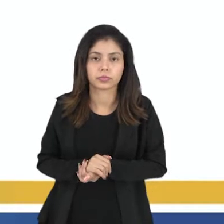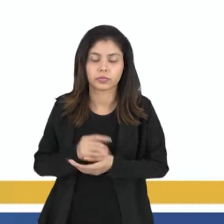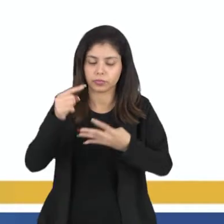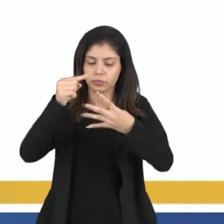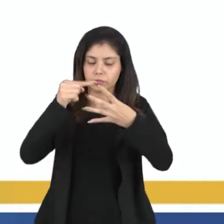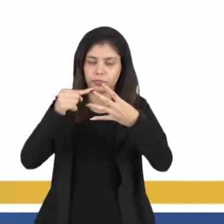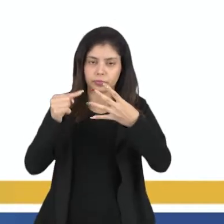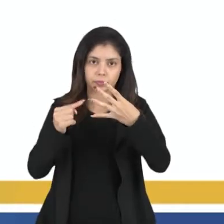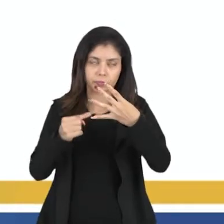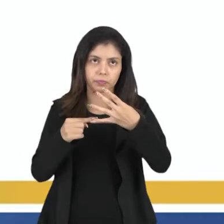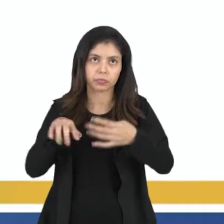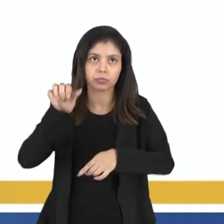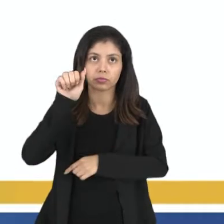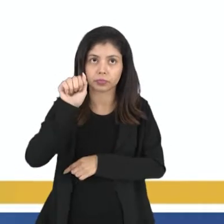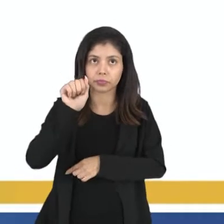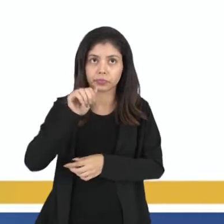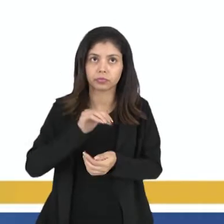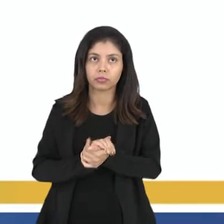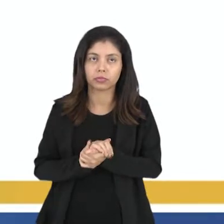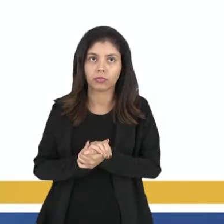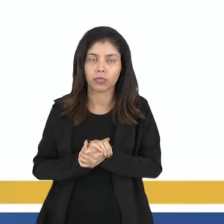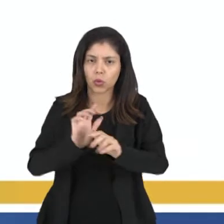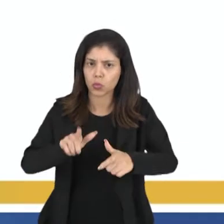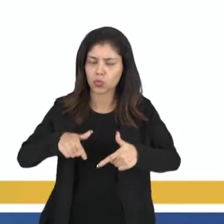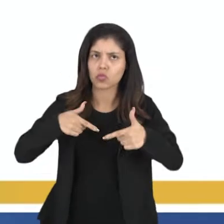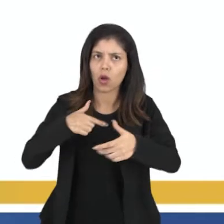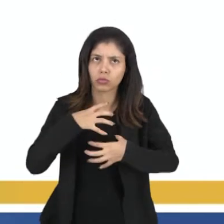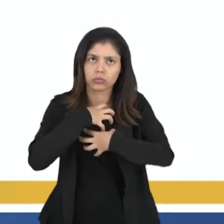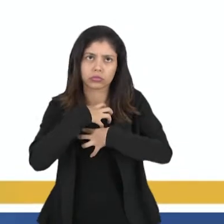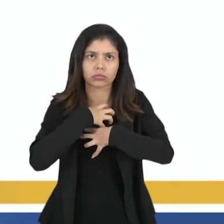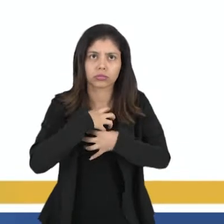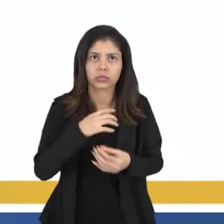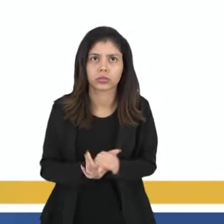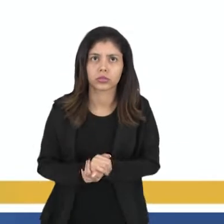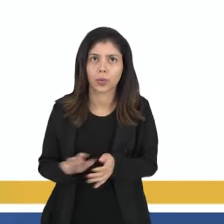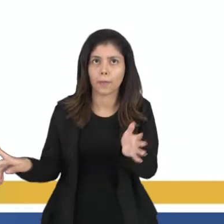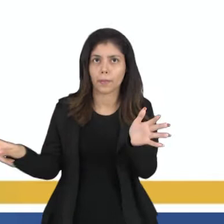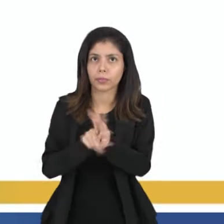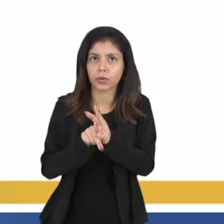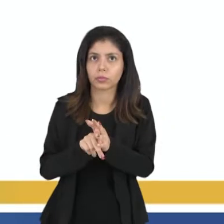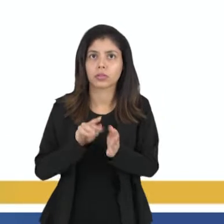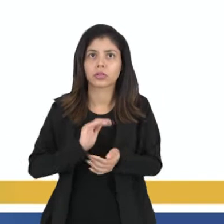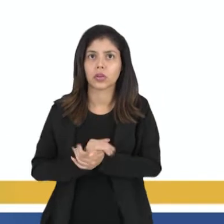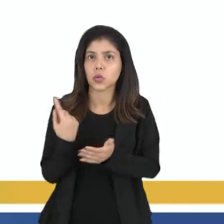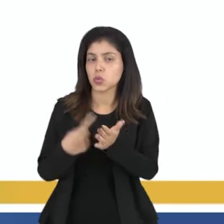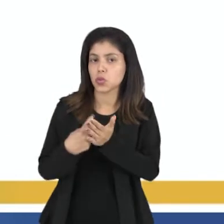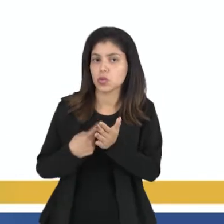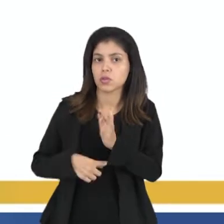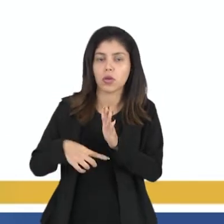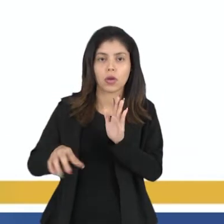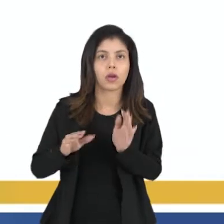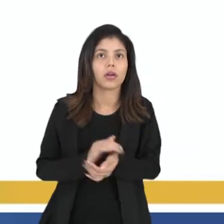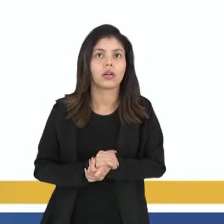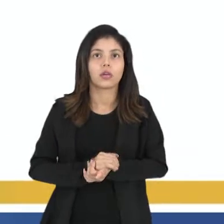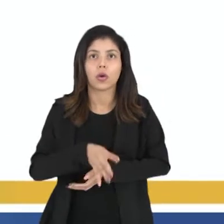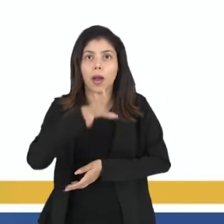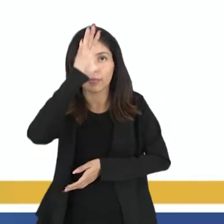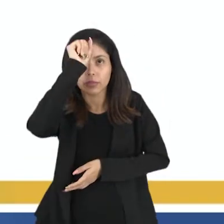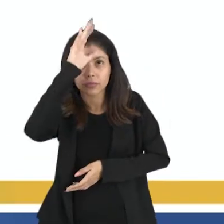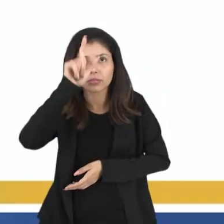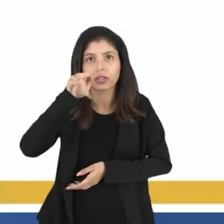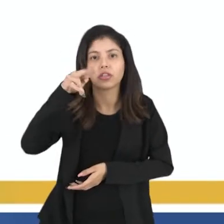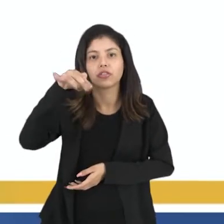4 alternativas. Defende os sentidos como critério originário para considerar um conhecimento